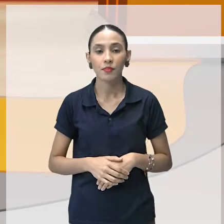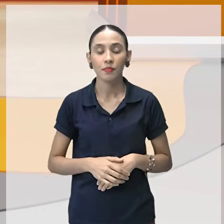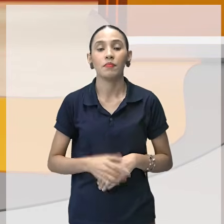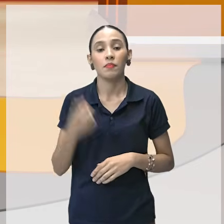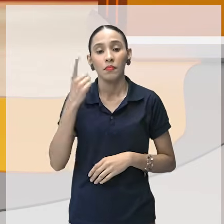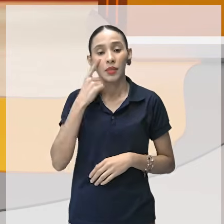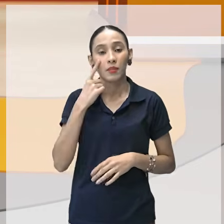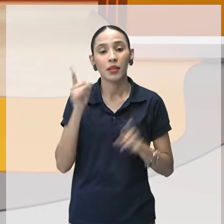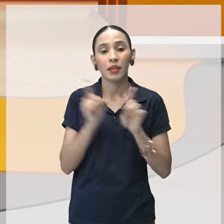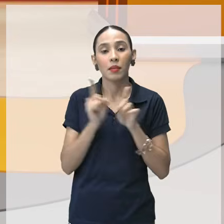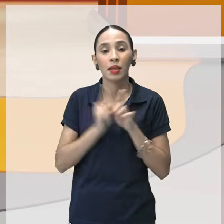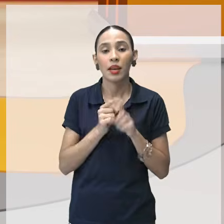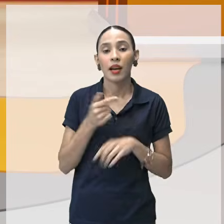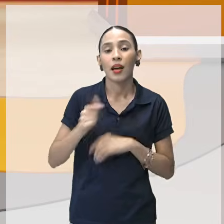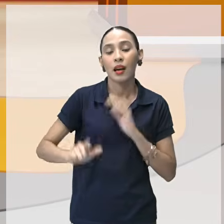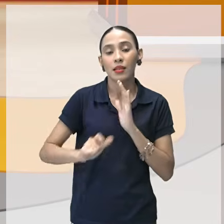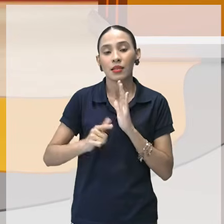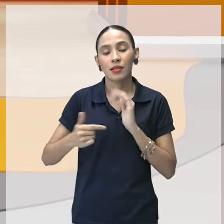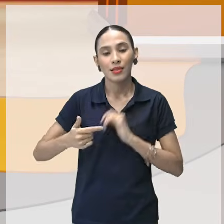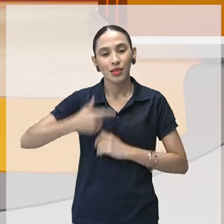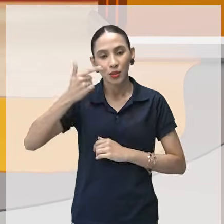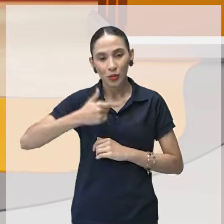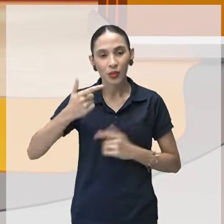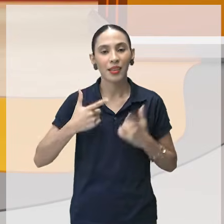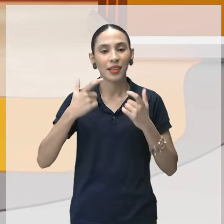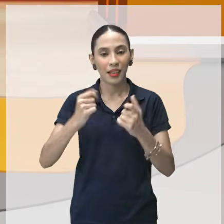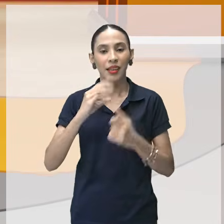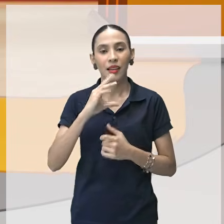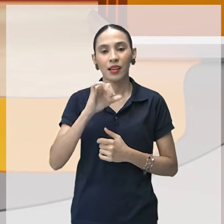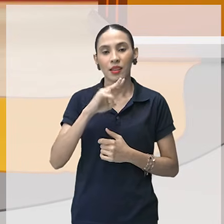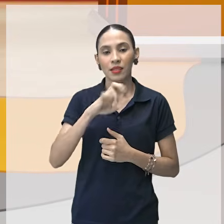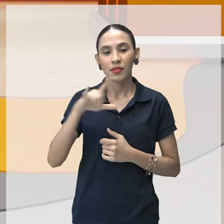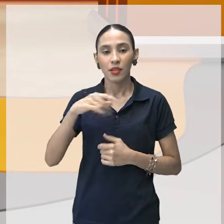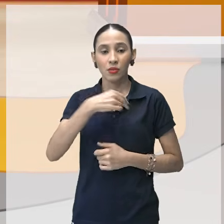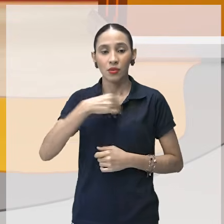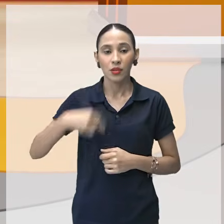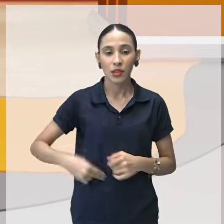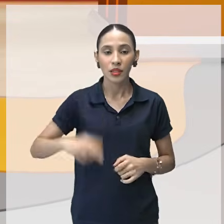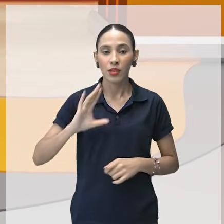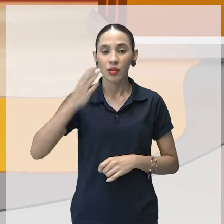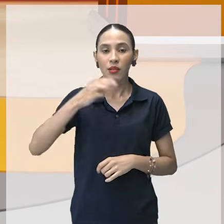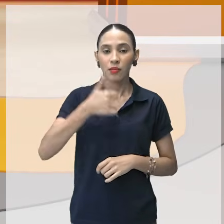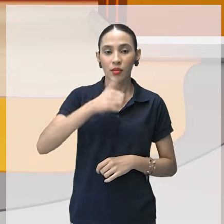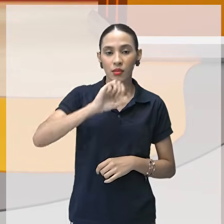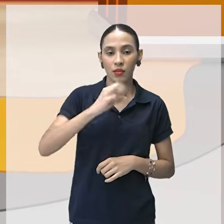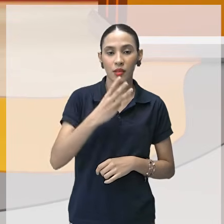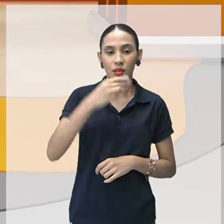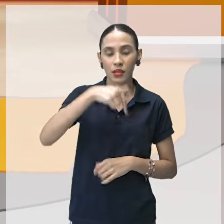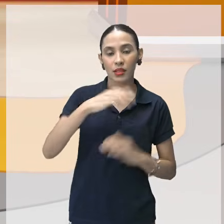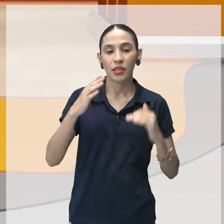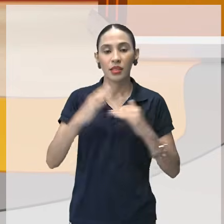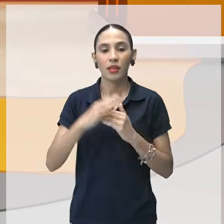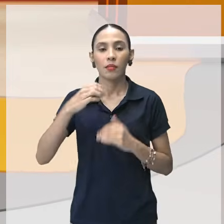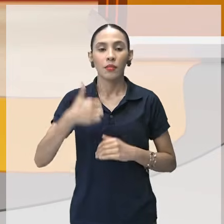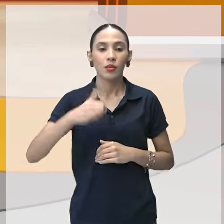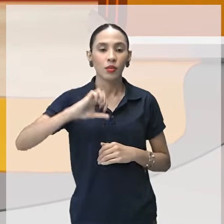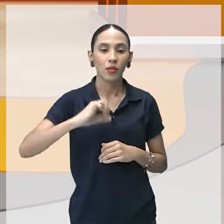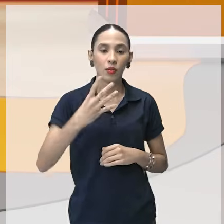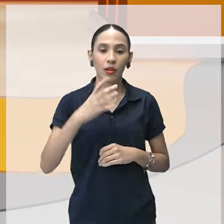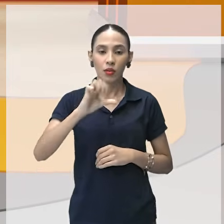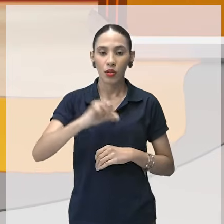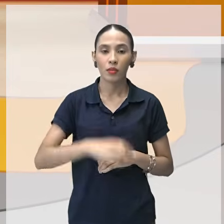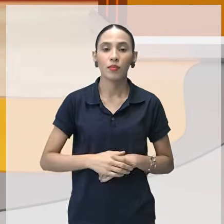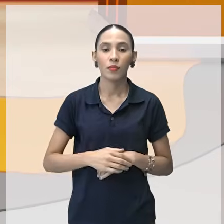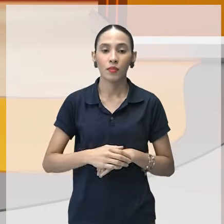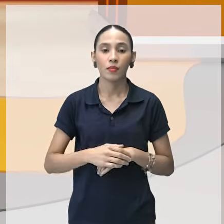Vamos observar a Segunda Guerra Civil Chinesa, que acontece entre 1937 e 1949.